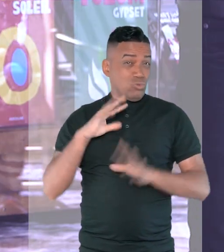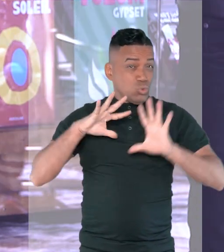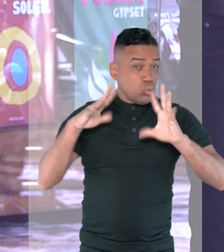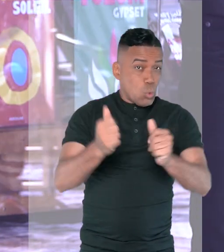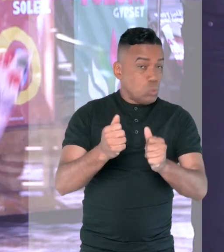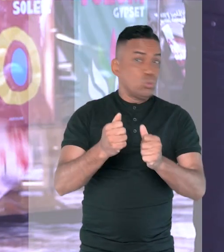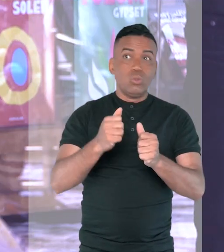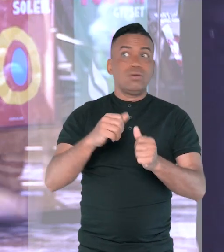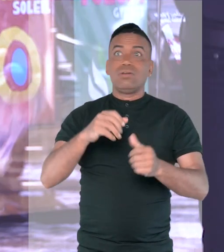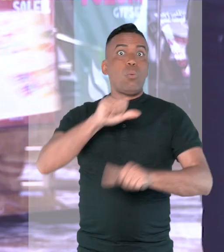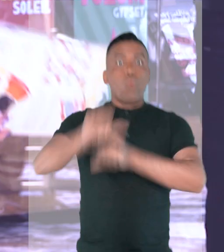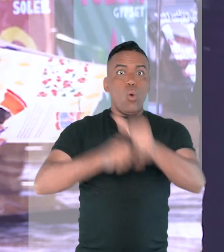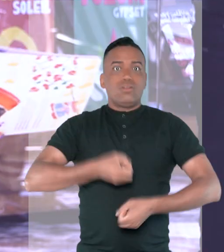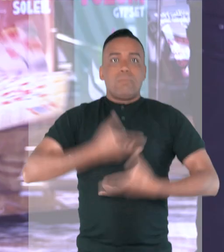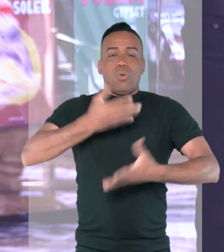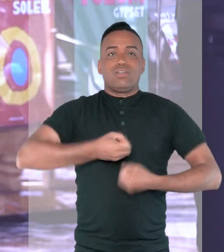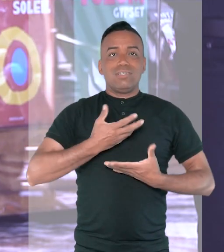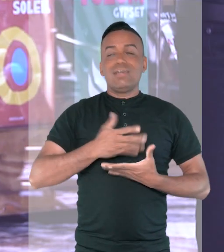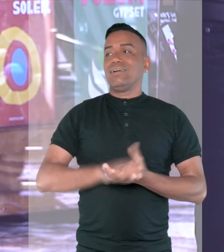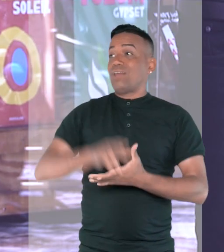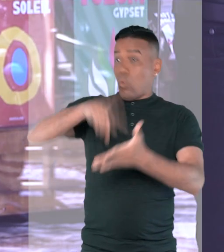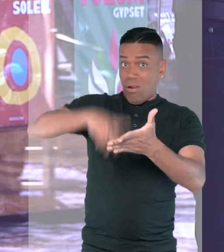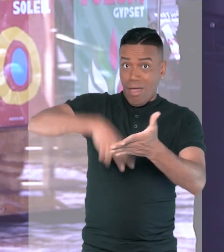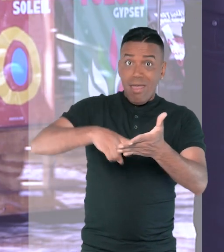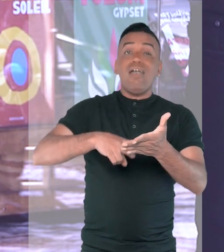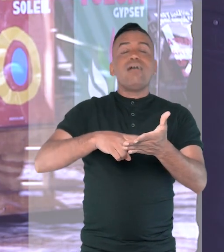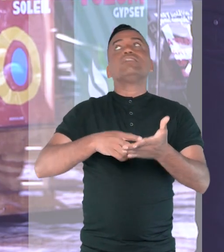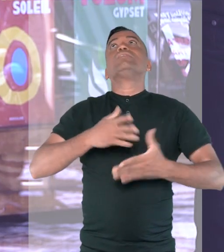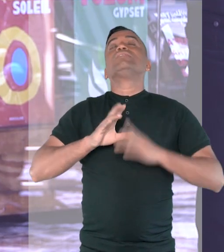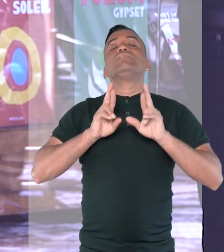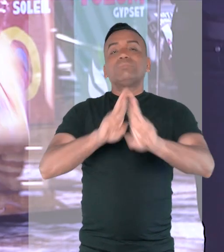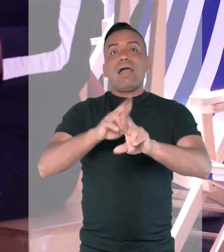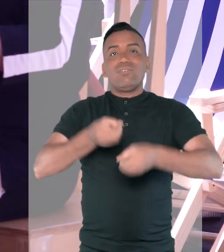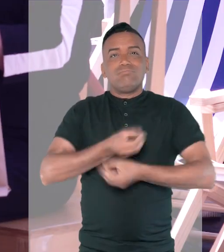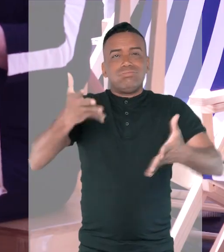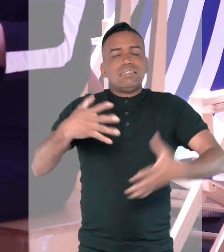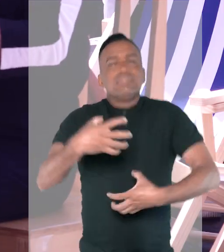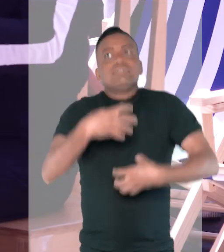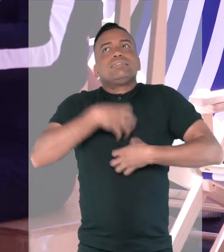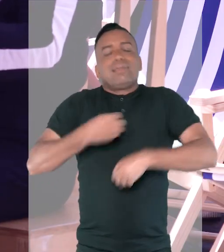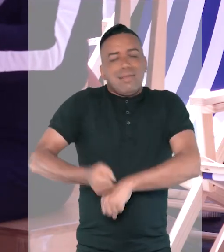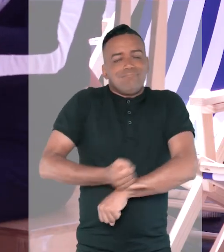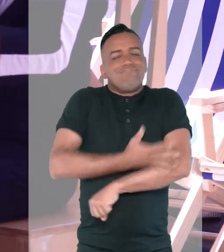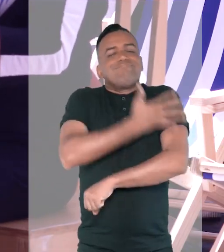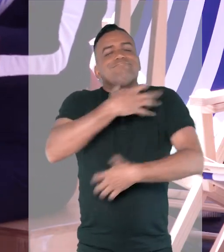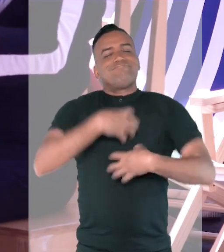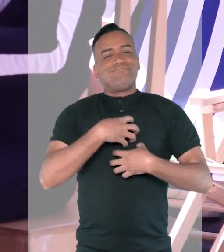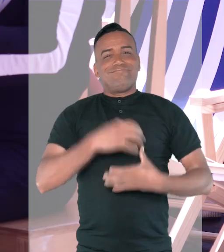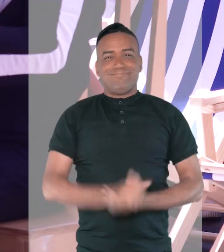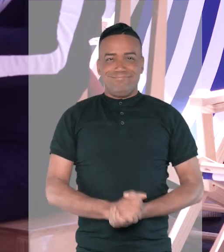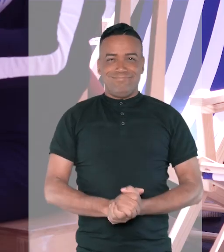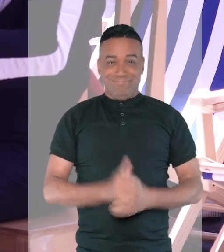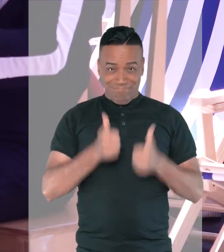poesia. E, a quem ler, eu também espero que esse afeto chegue até você, tá bom? A plateia acompanha a